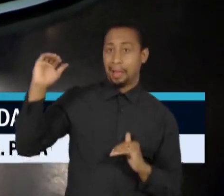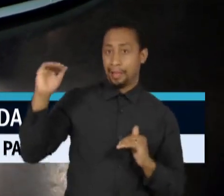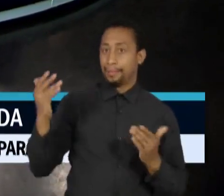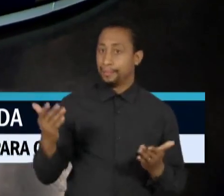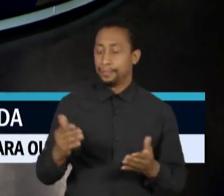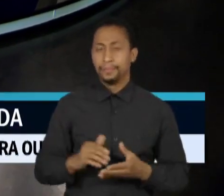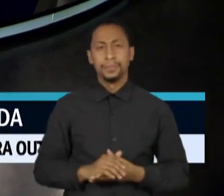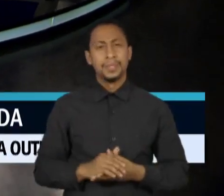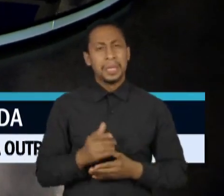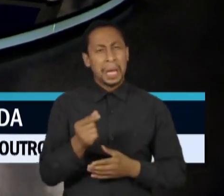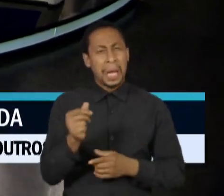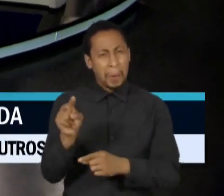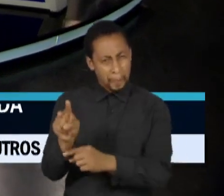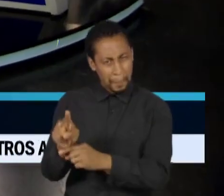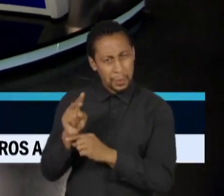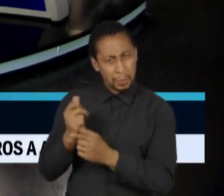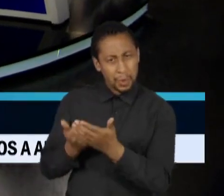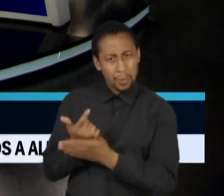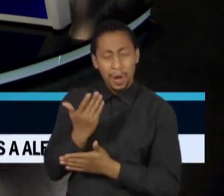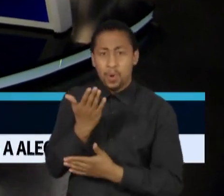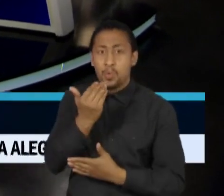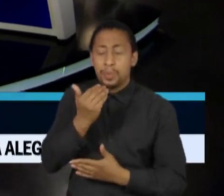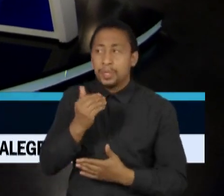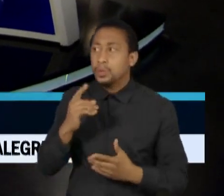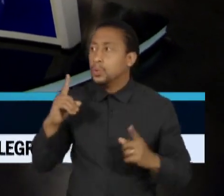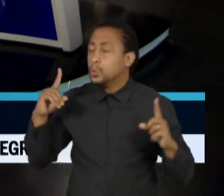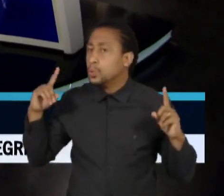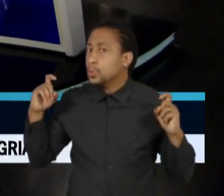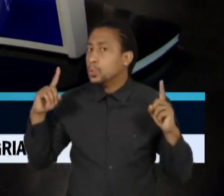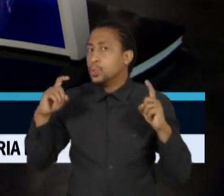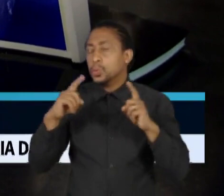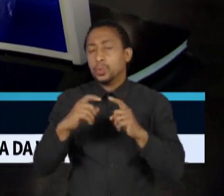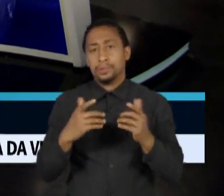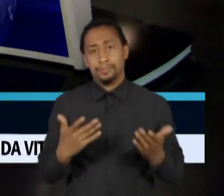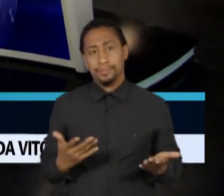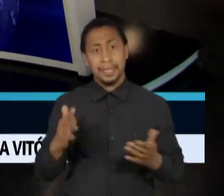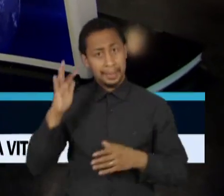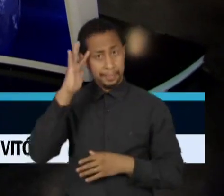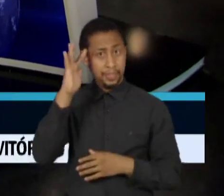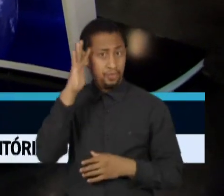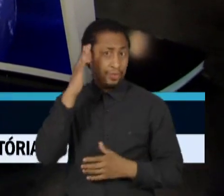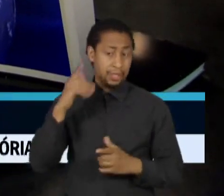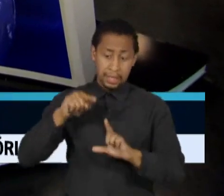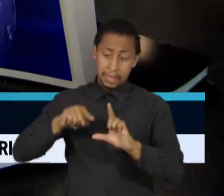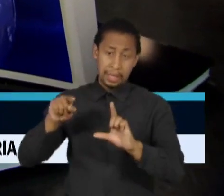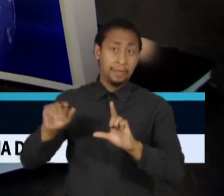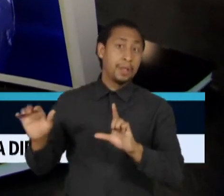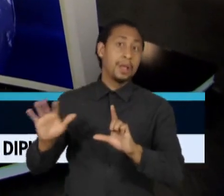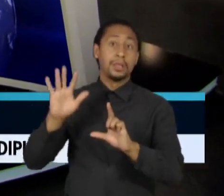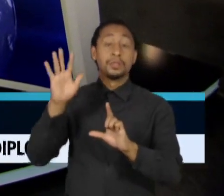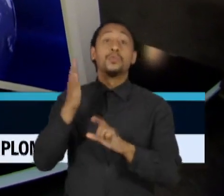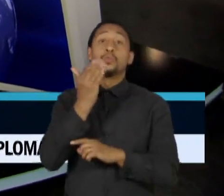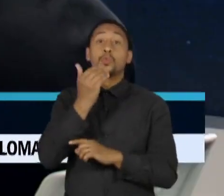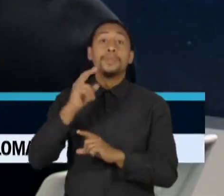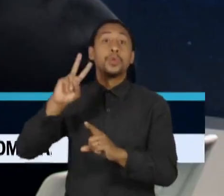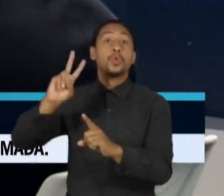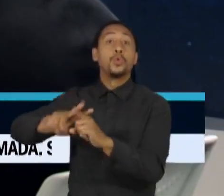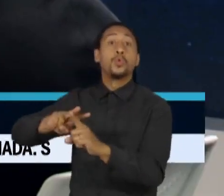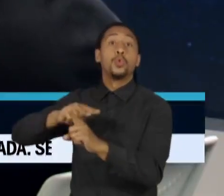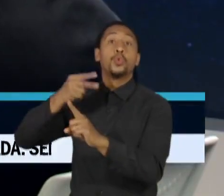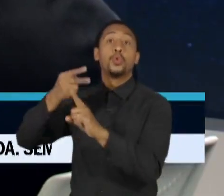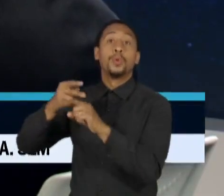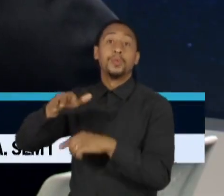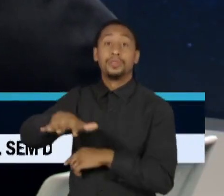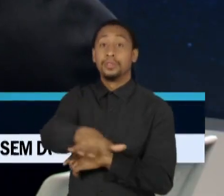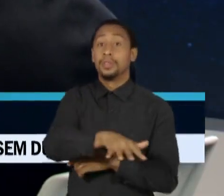Empréstimo para comprar comida é muito difícil, né, professora? Até porque, só para a gente ter uma ideia, não é à toa, porque a inflação dos alimentos foi o dobro da inflação geral